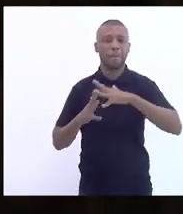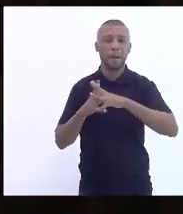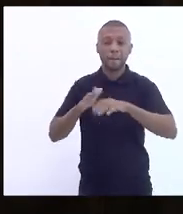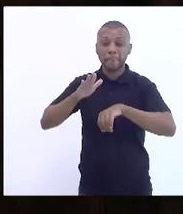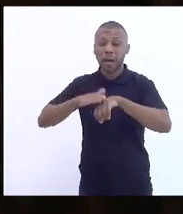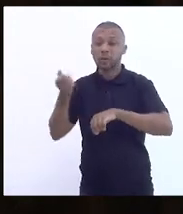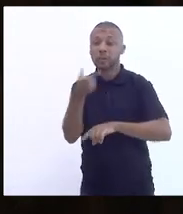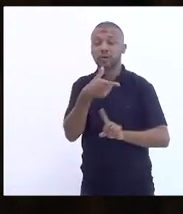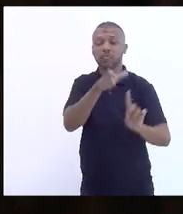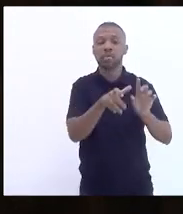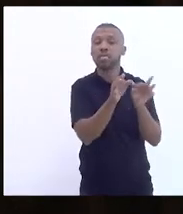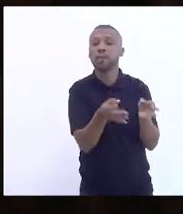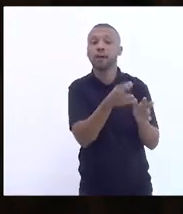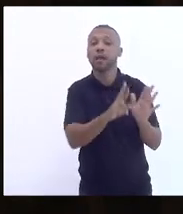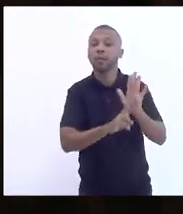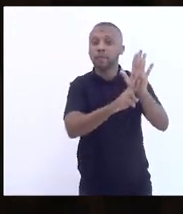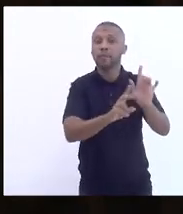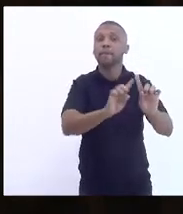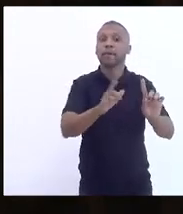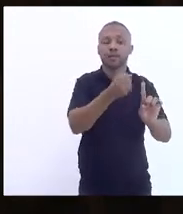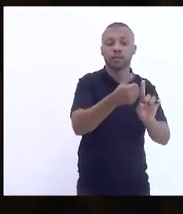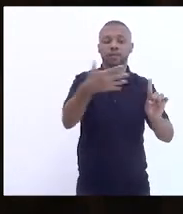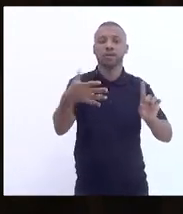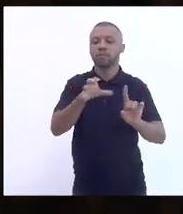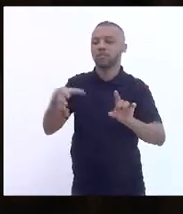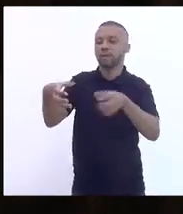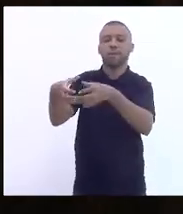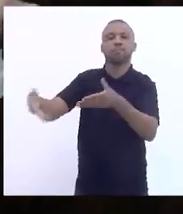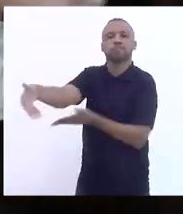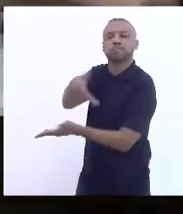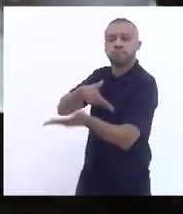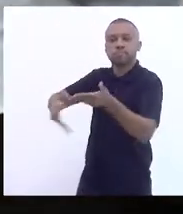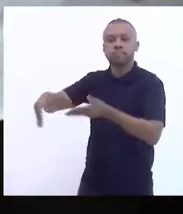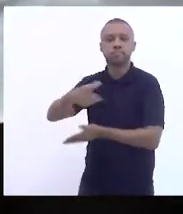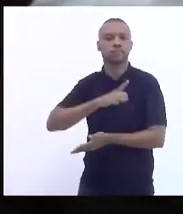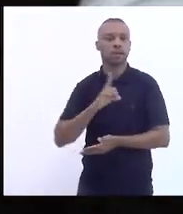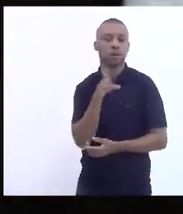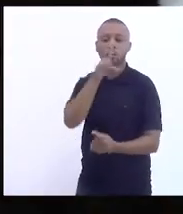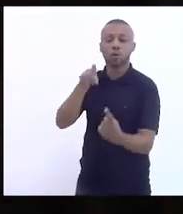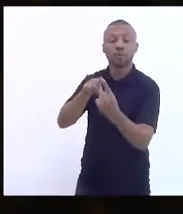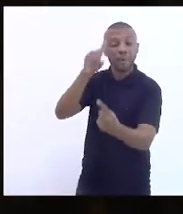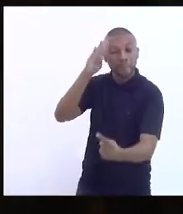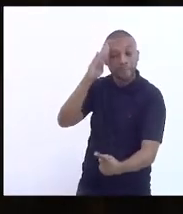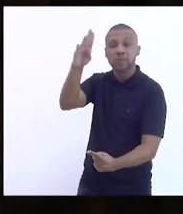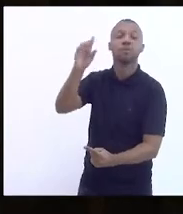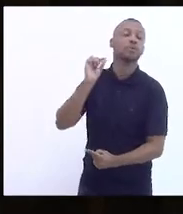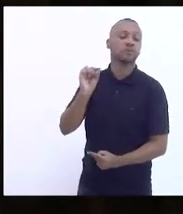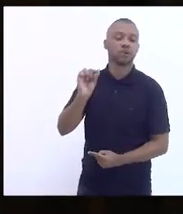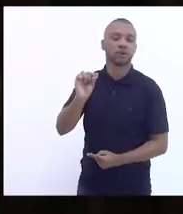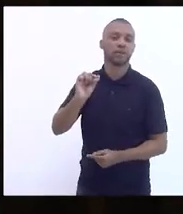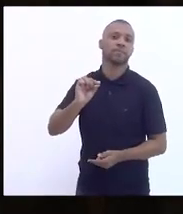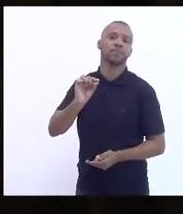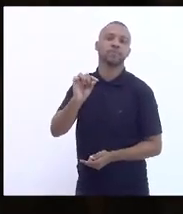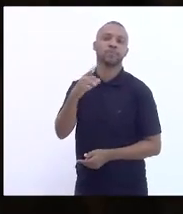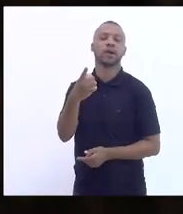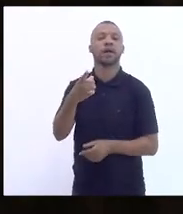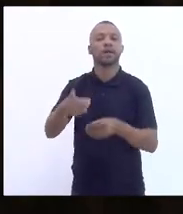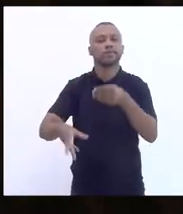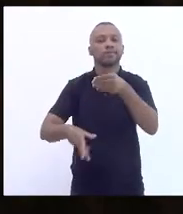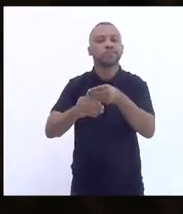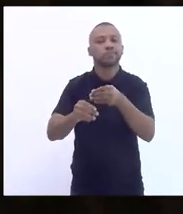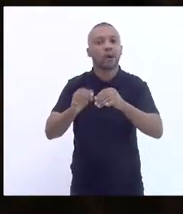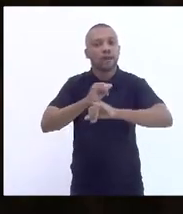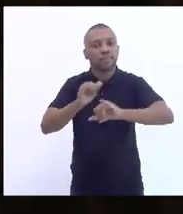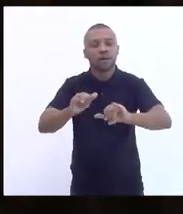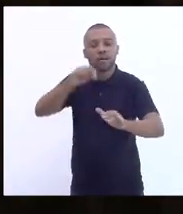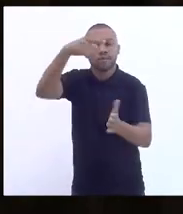de e representa mas ele se estende ao seu coletivo então o objetivo aqui principalmente né é rei ter ao nosso